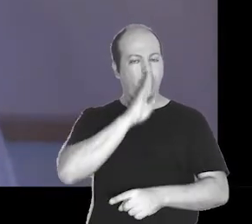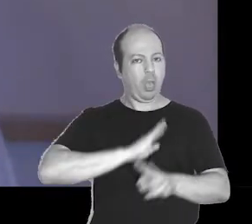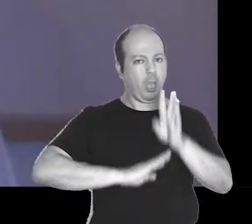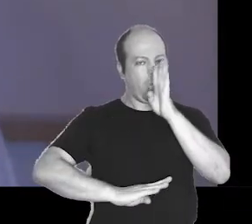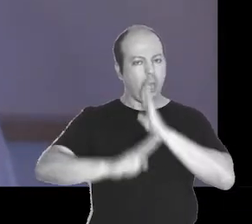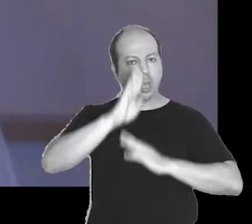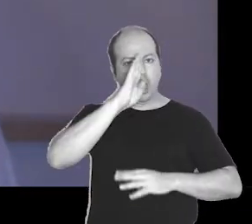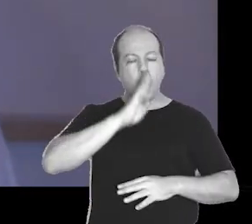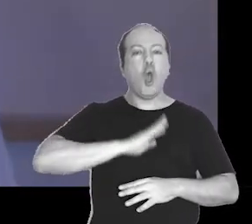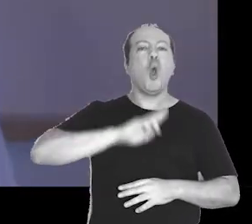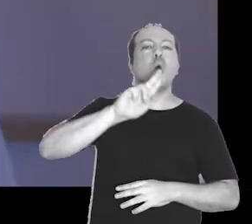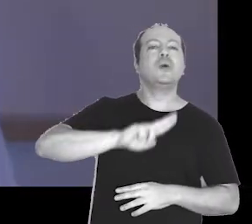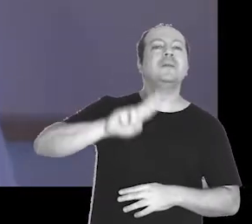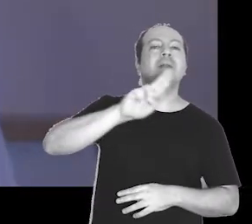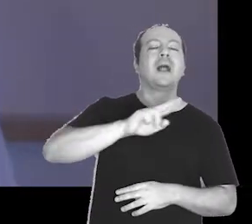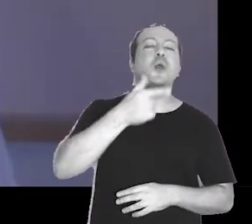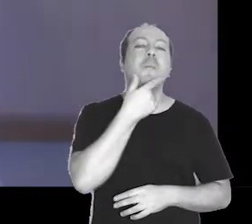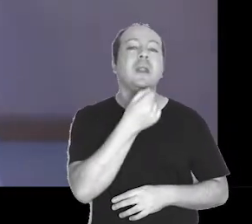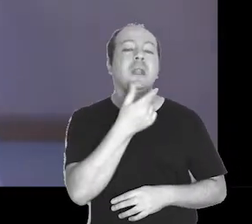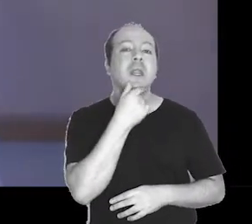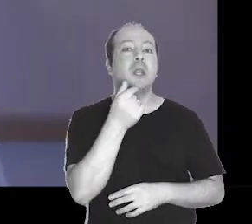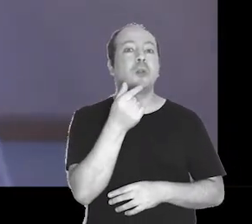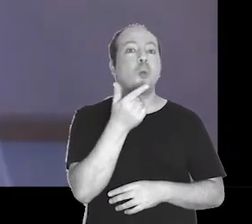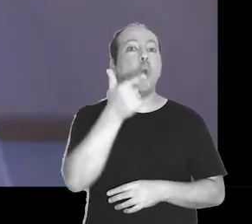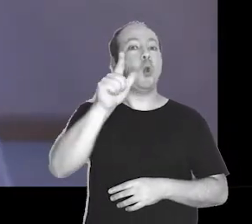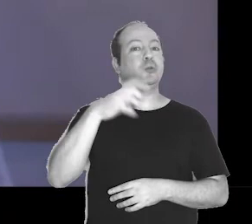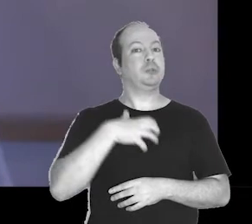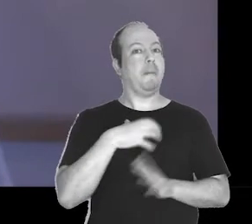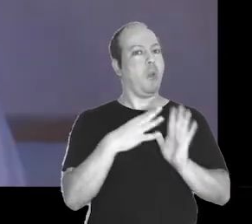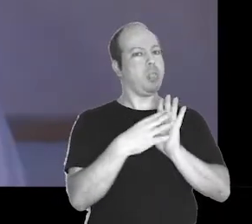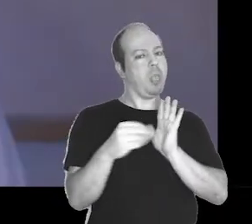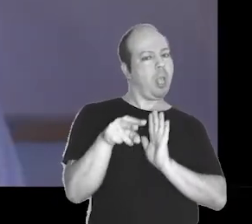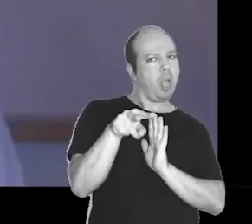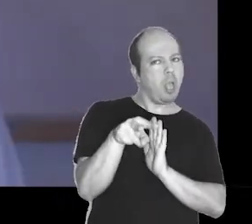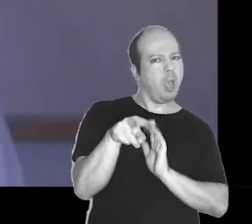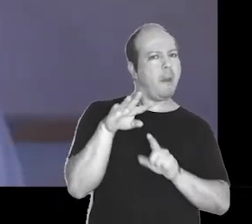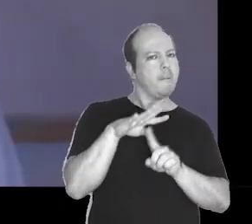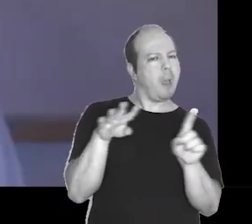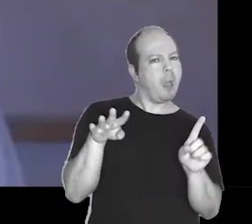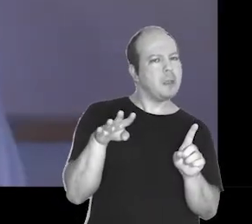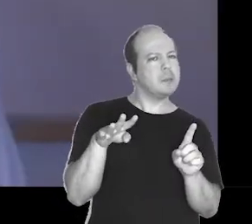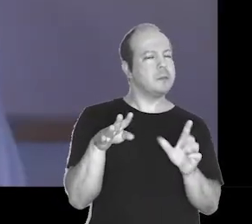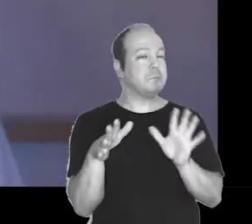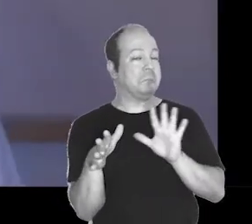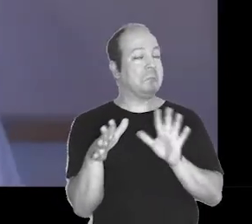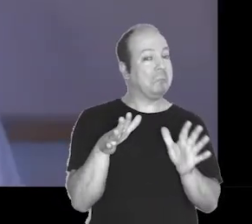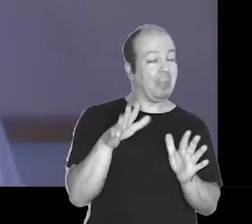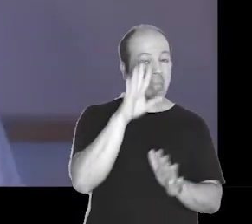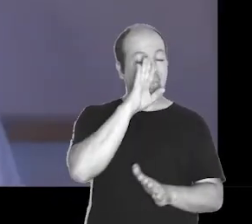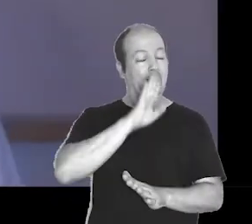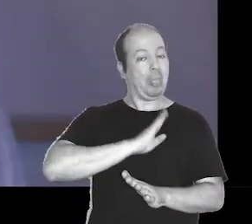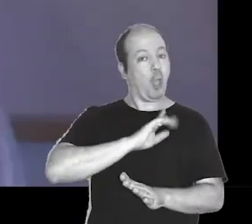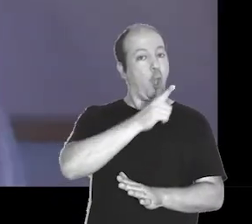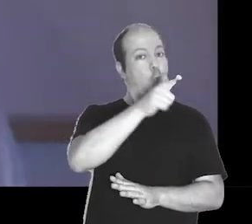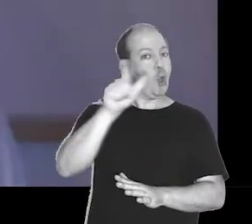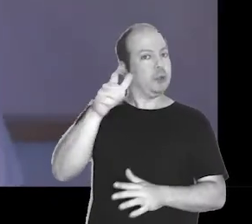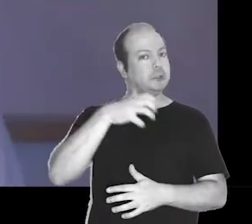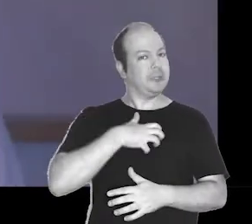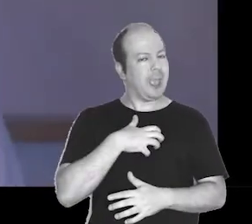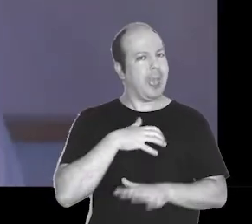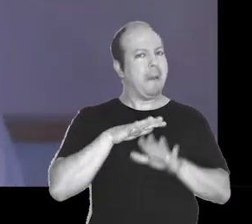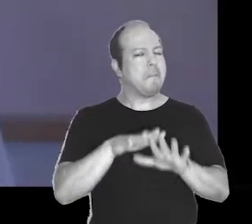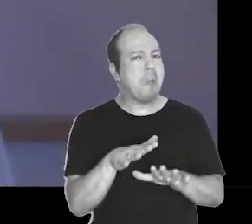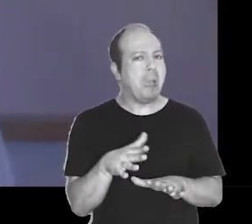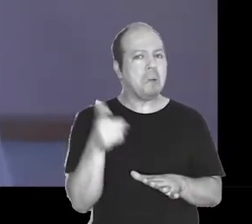você teria usado um menino de má fama como modelo. Felizmente, tudo terminou em absolvição, o que